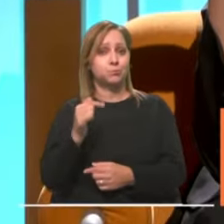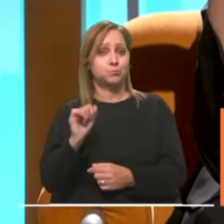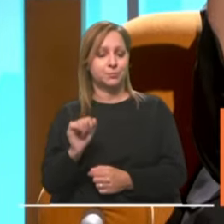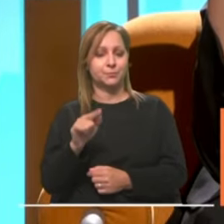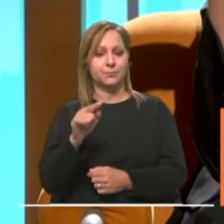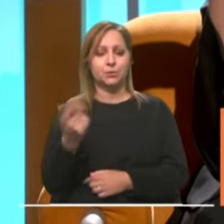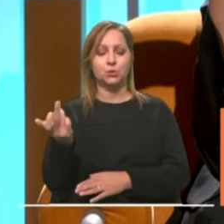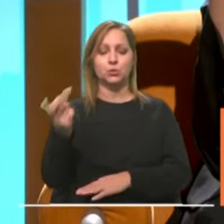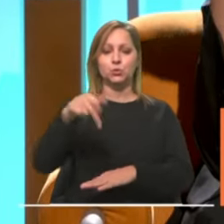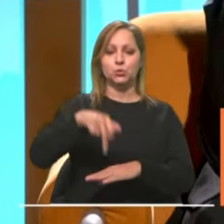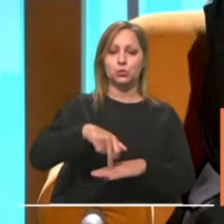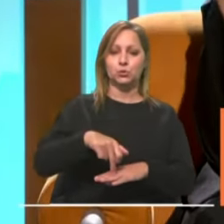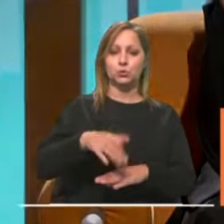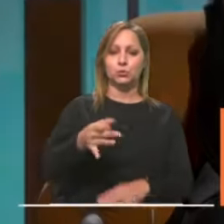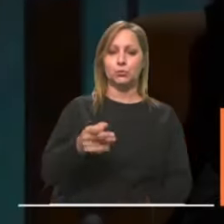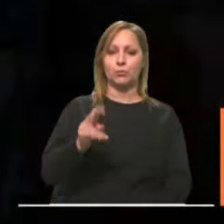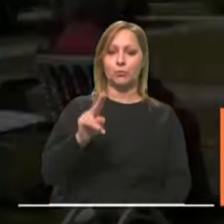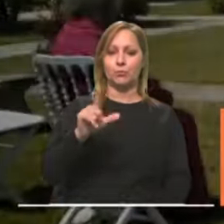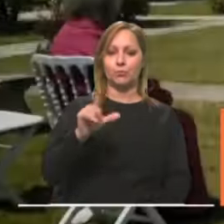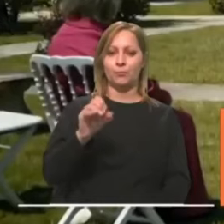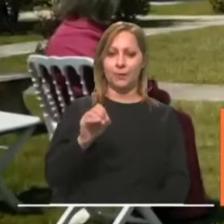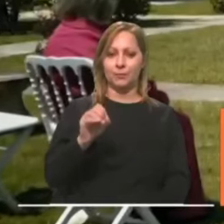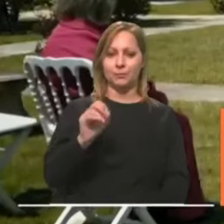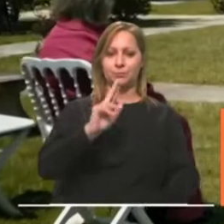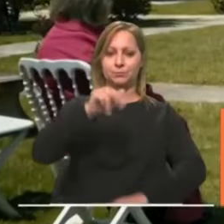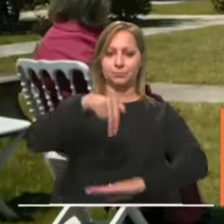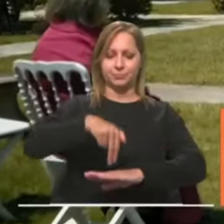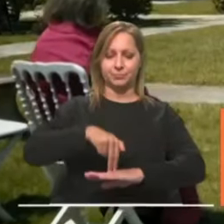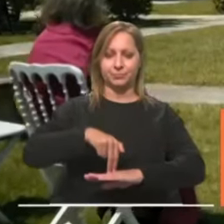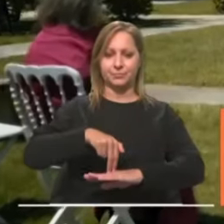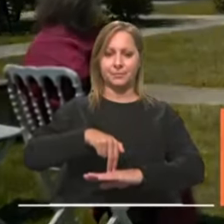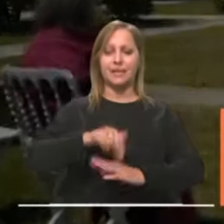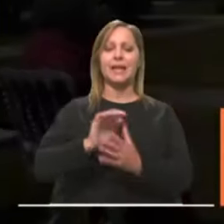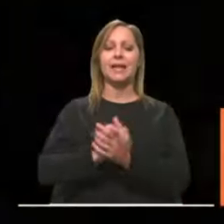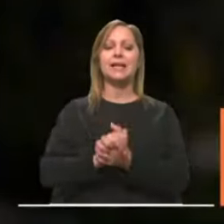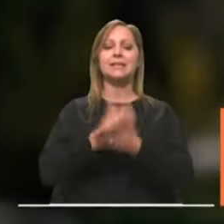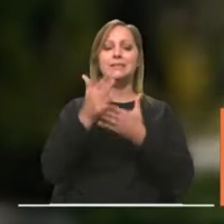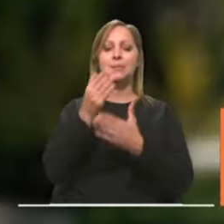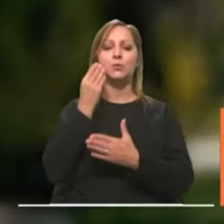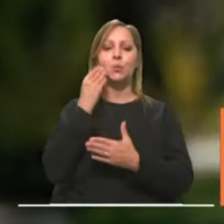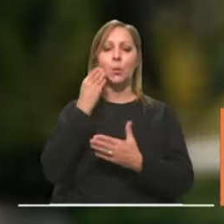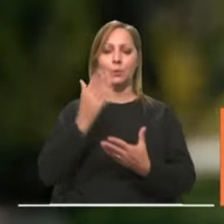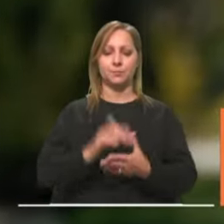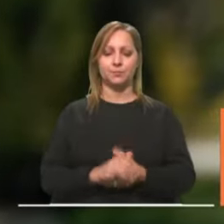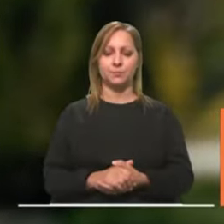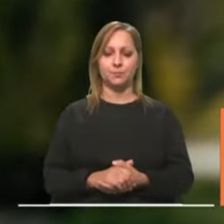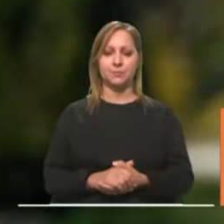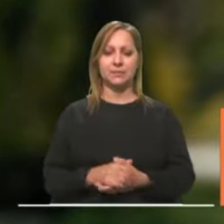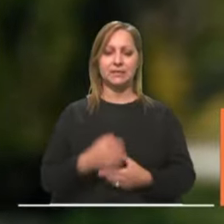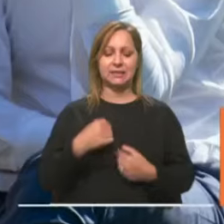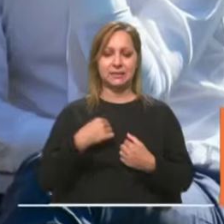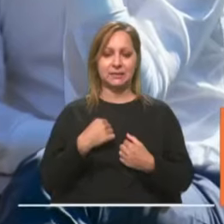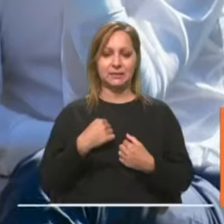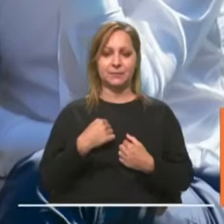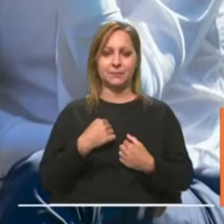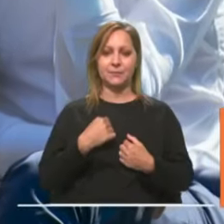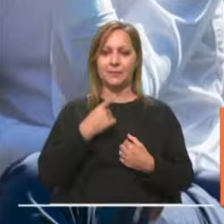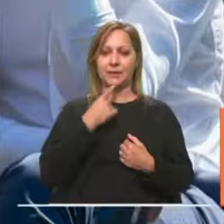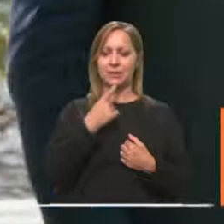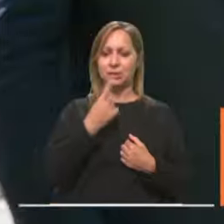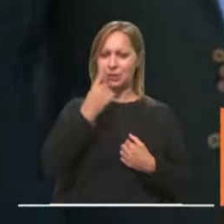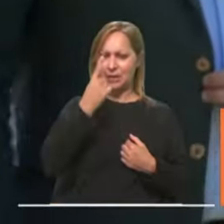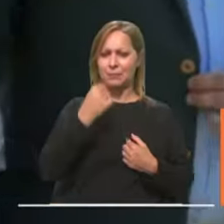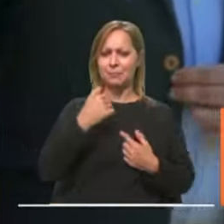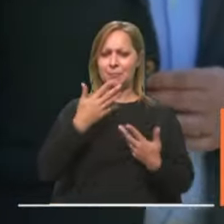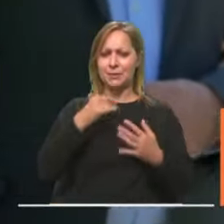aparece o pau no altar, não é? Casamento, como é que foi? Eu, estranhamente, estive sempre muito